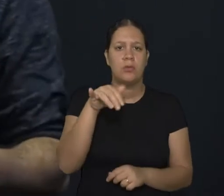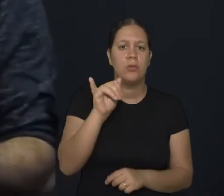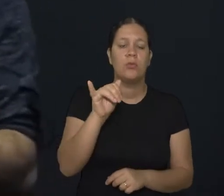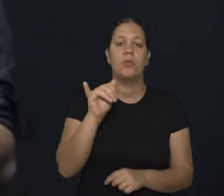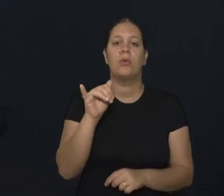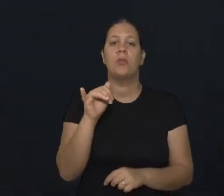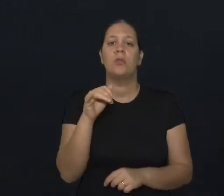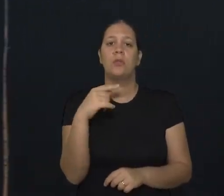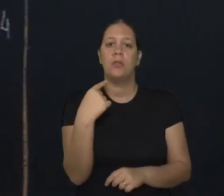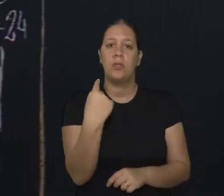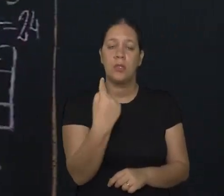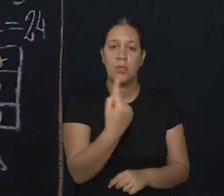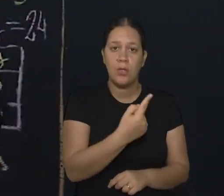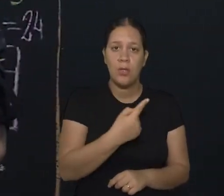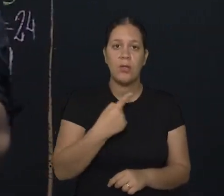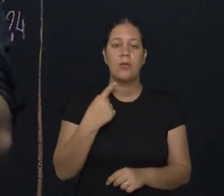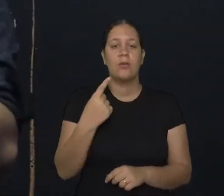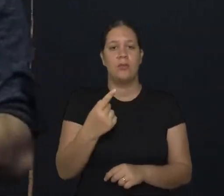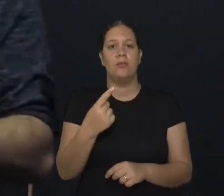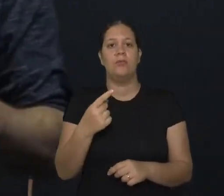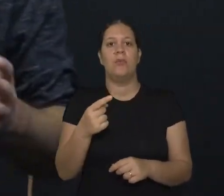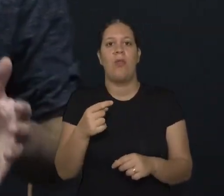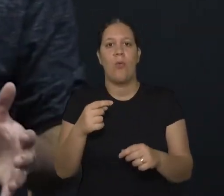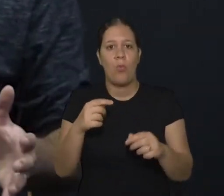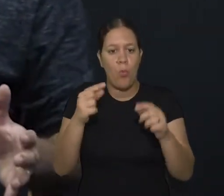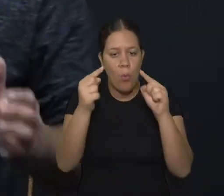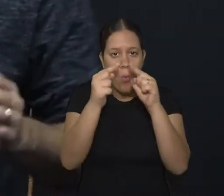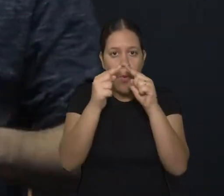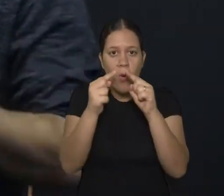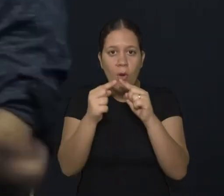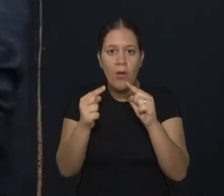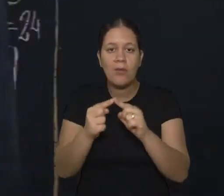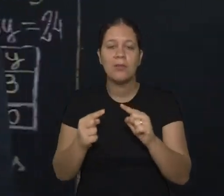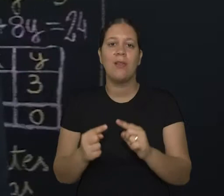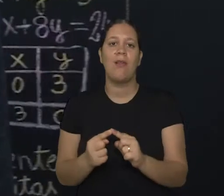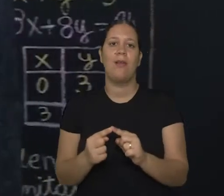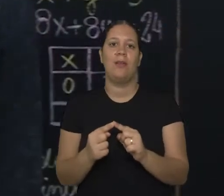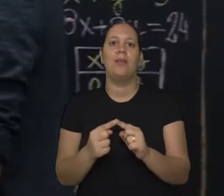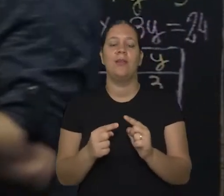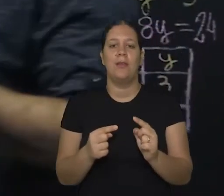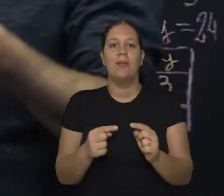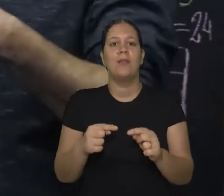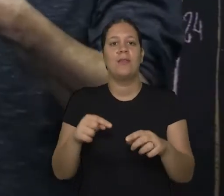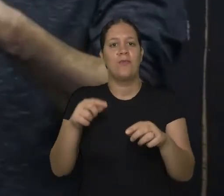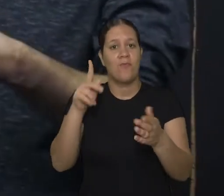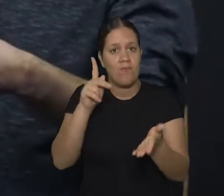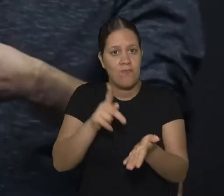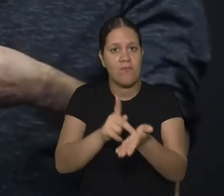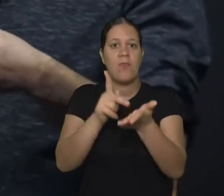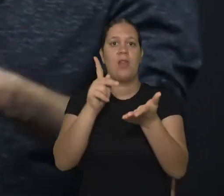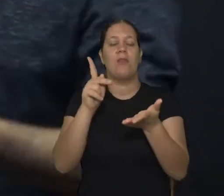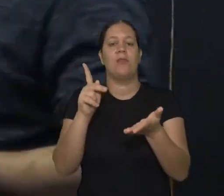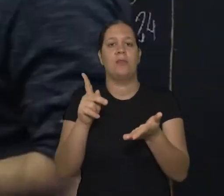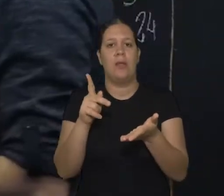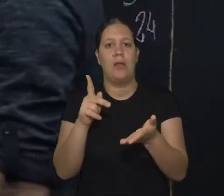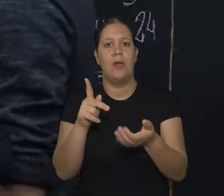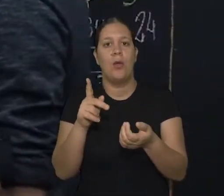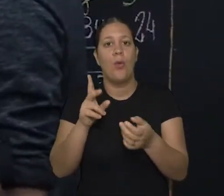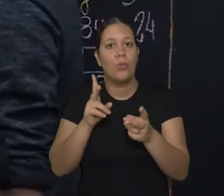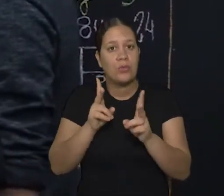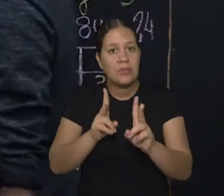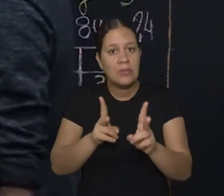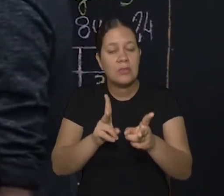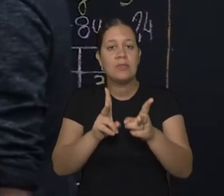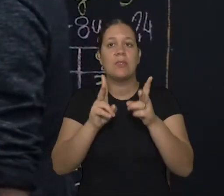na verdade, estamos achando aqui pares ordenados. E o par ordenado, automaticamente, tá? Ele